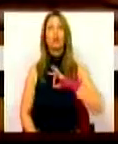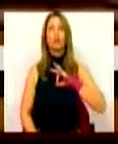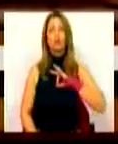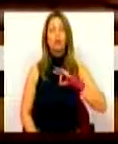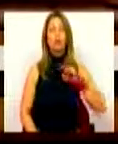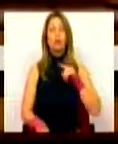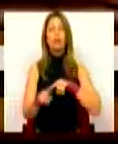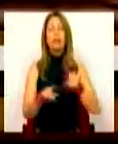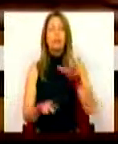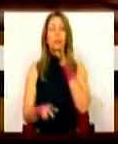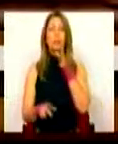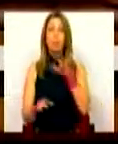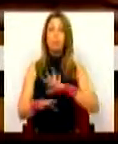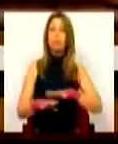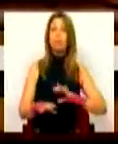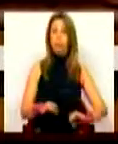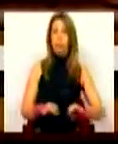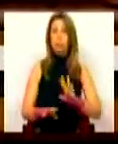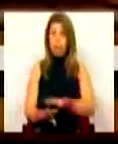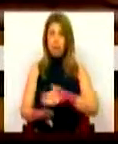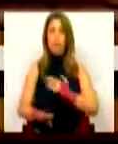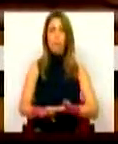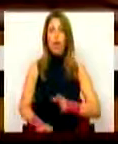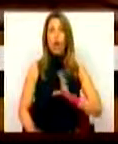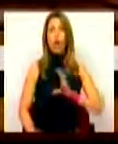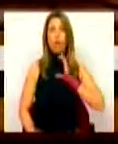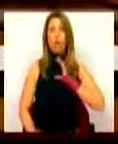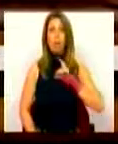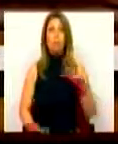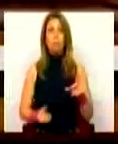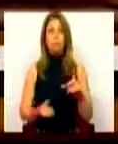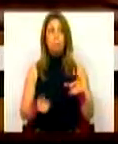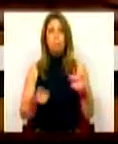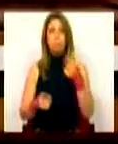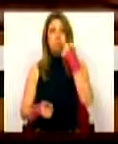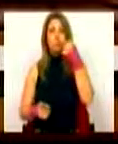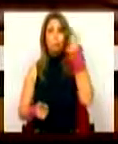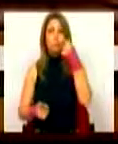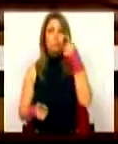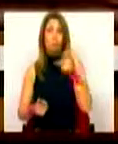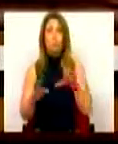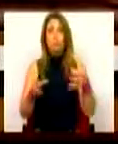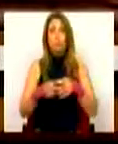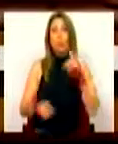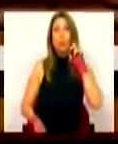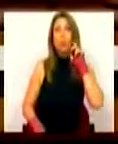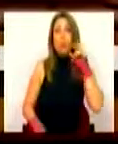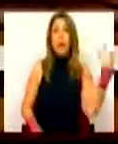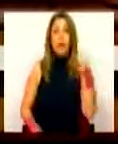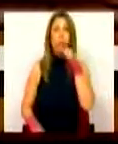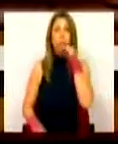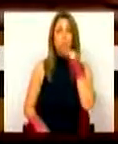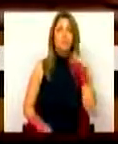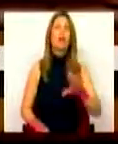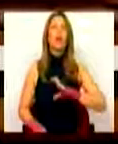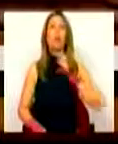medida, reforçamos a confiança das forças de segurança e a confiança que os portugueses têm